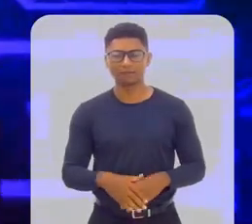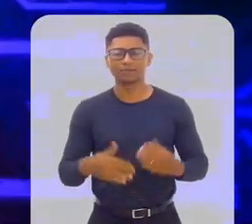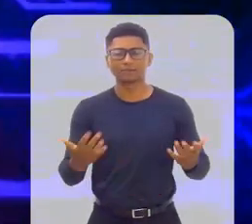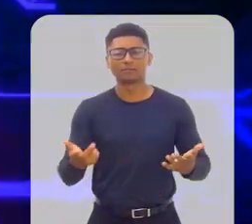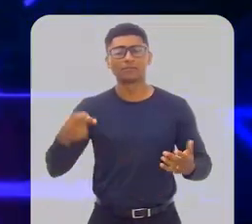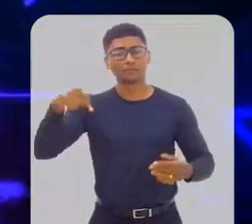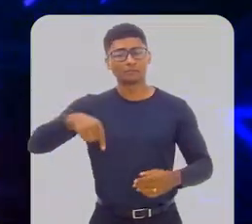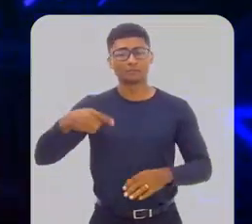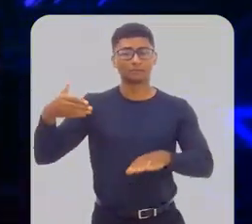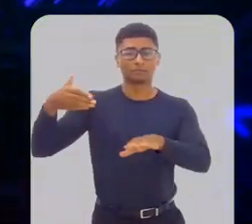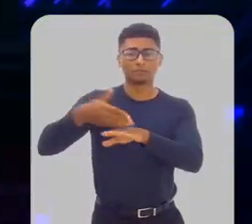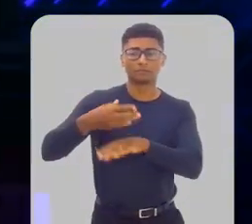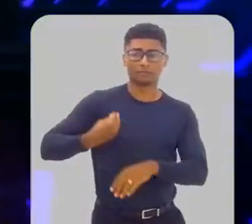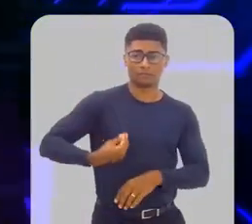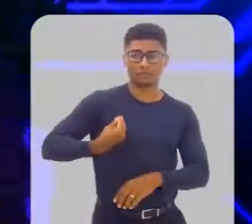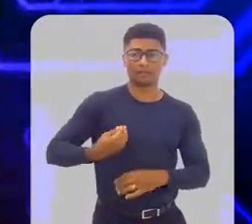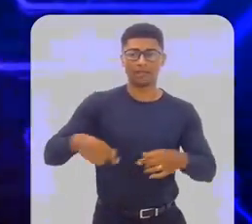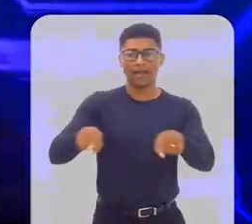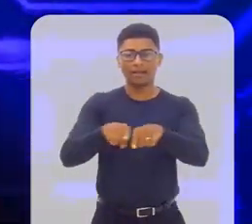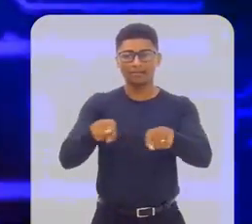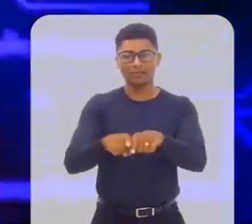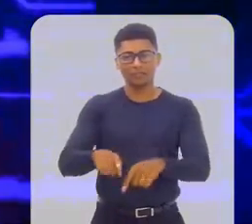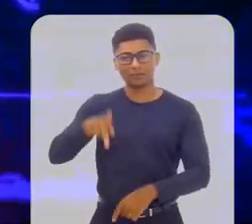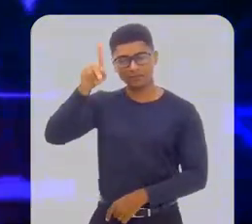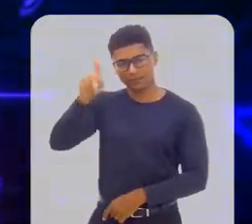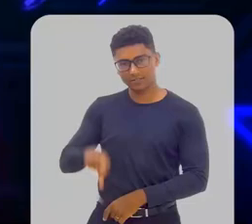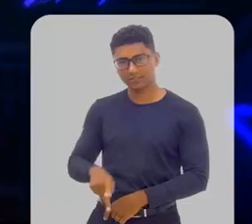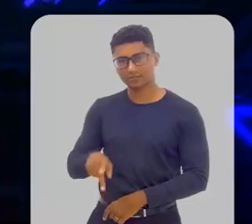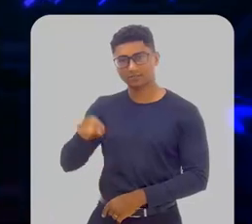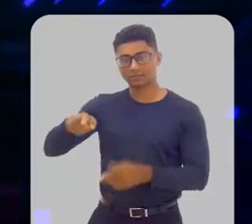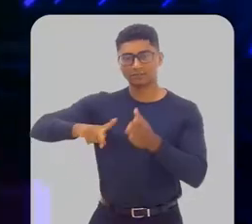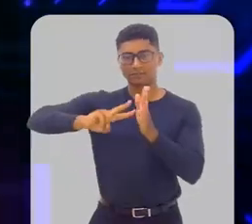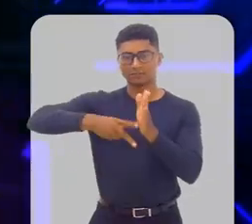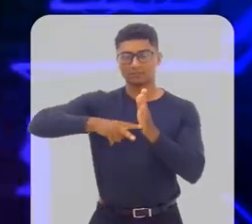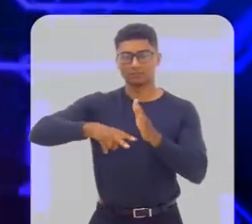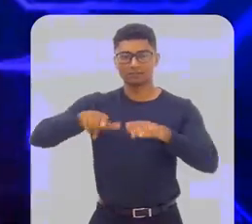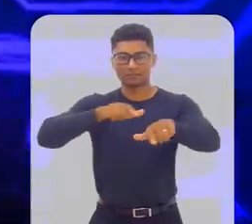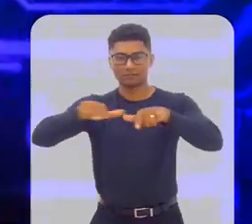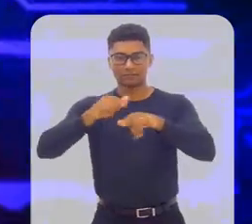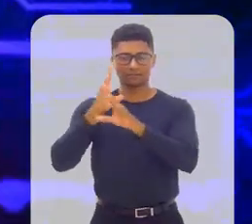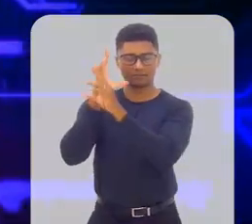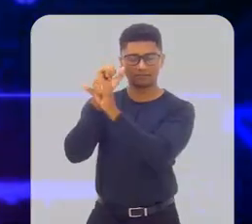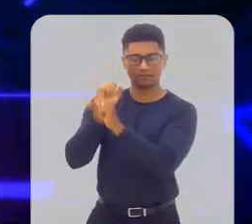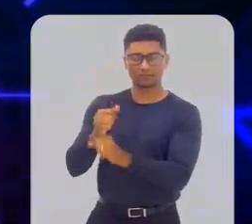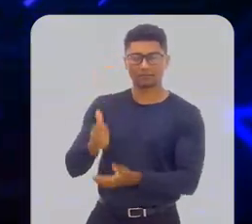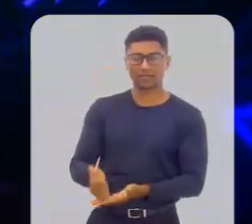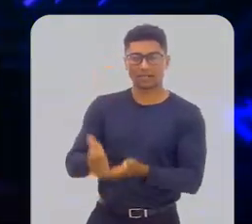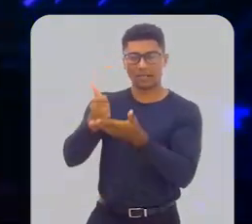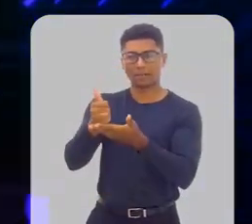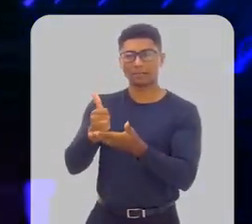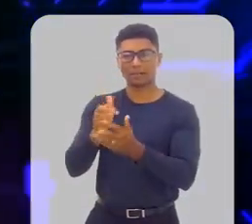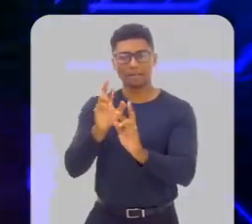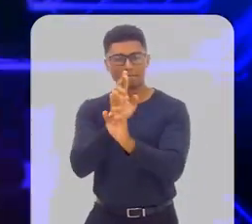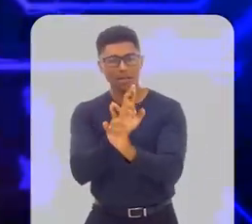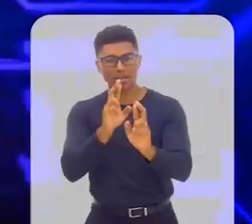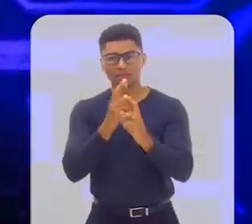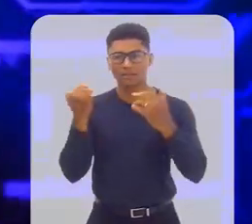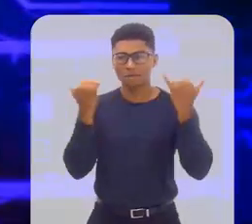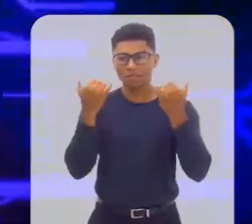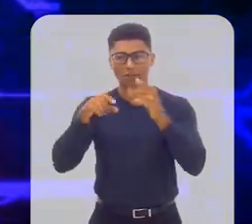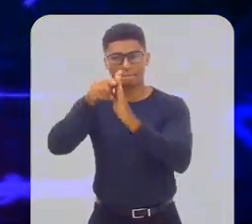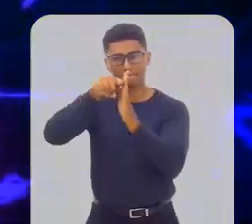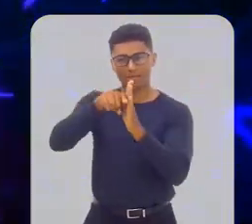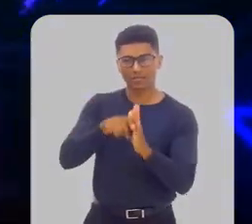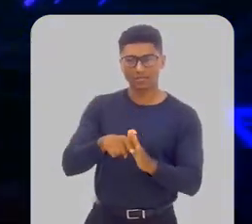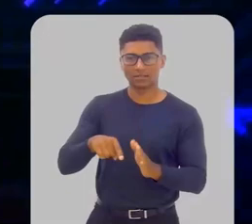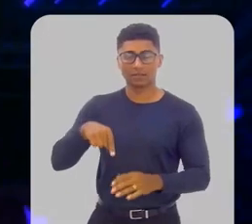também participa é o presidente do Sindicato das Empresas de Serviços Contábeis, Assessoramento, Perícias, Informações